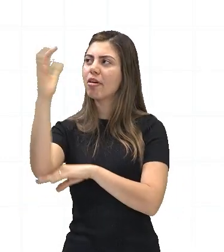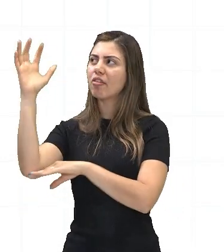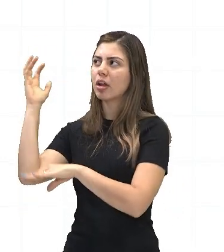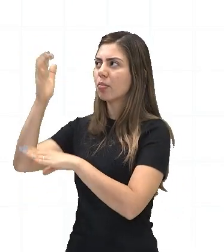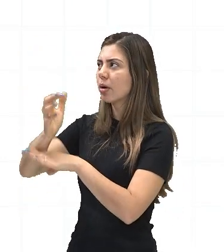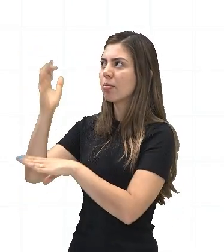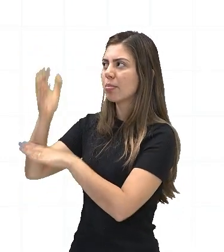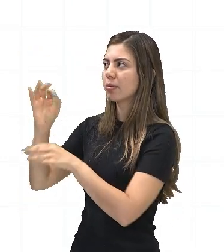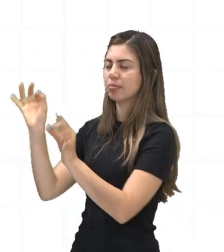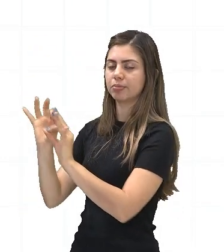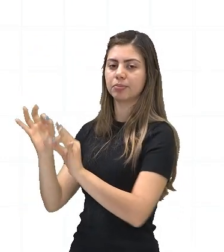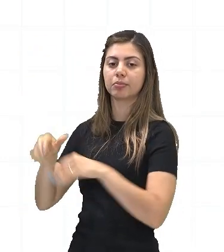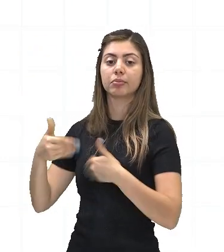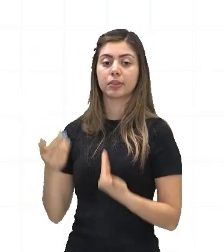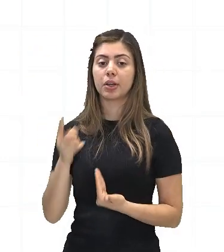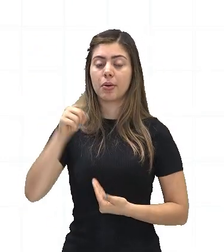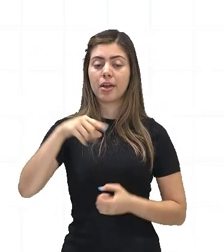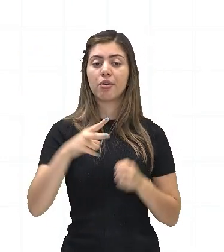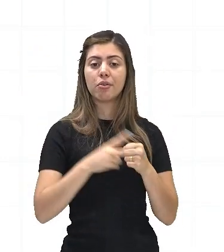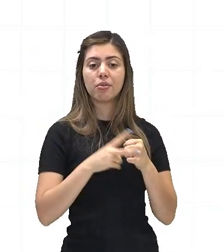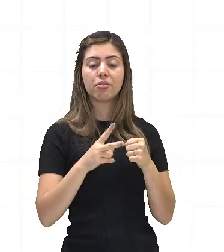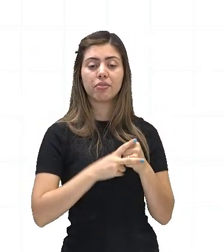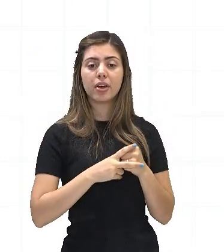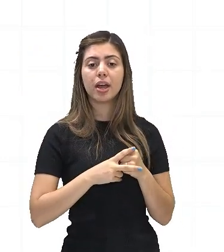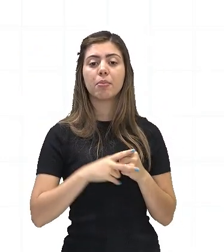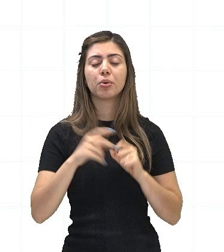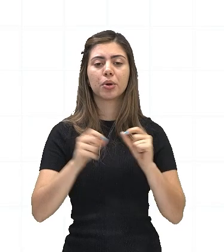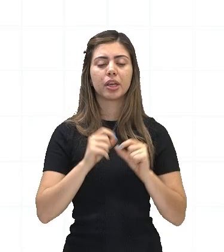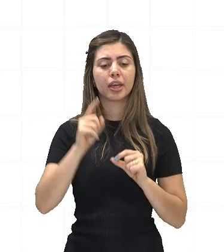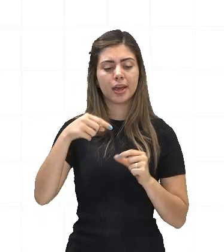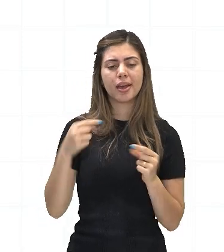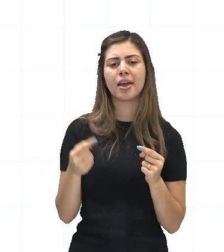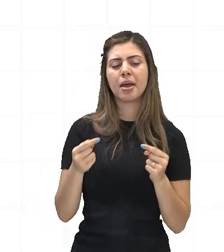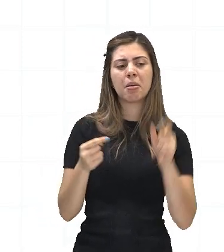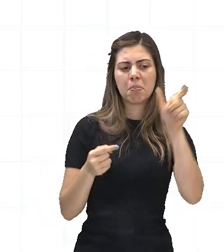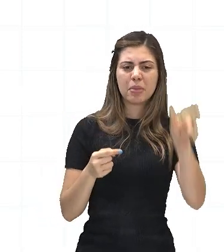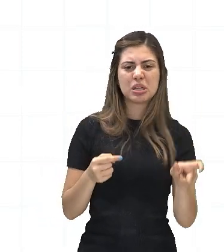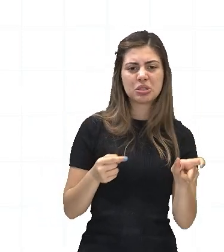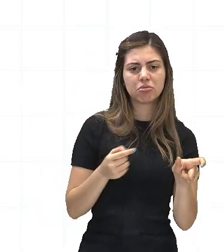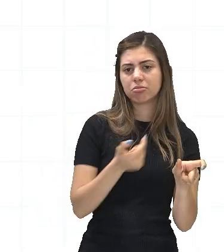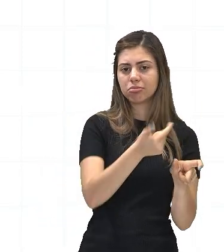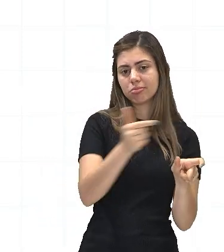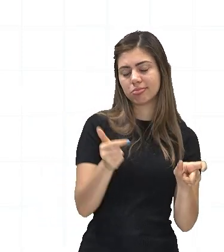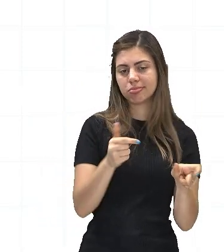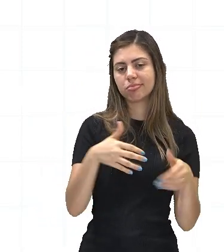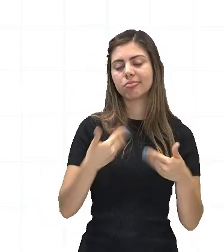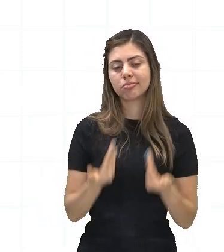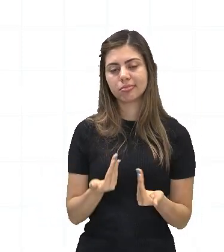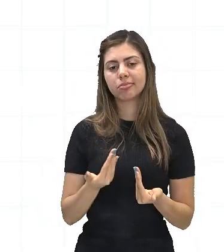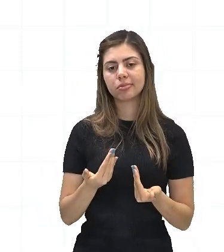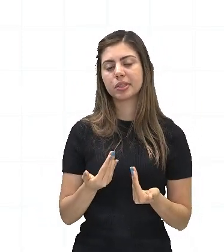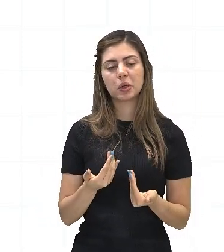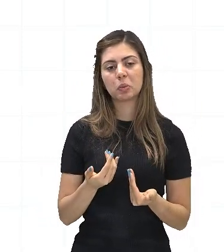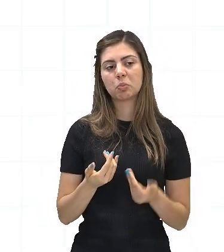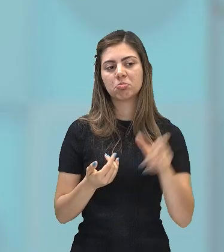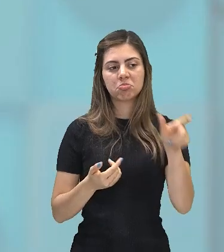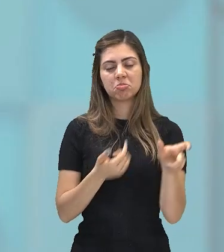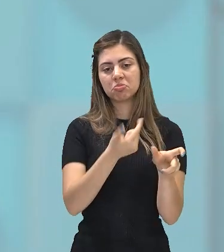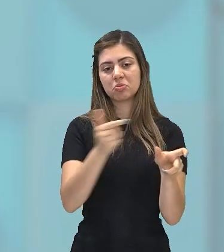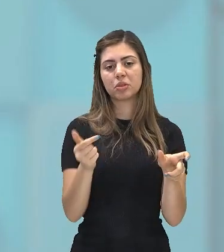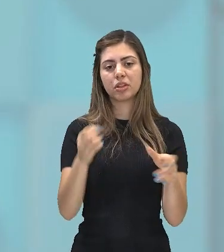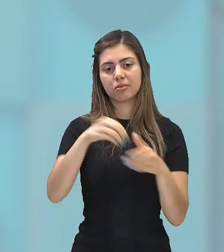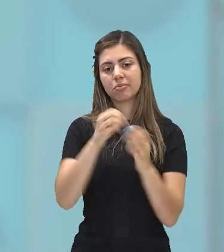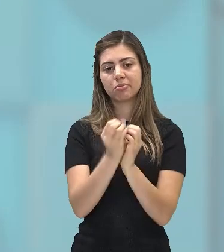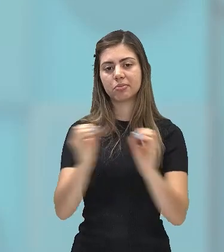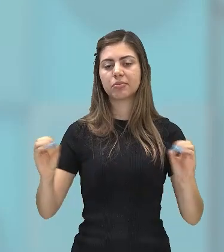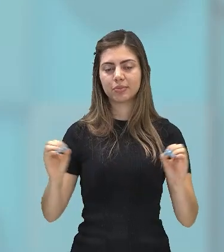indicando existir, ele é impessoal, eu não consigo atribuir a um sujeito. Neste caso aí, o sujeito é inexistente